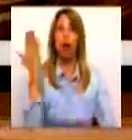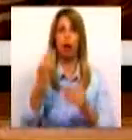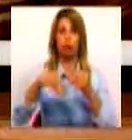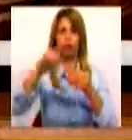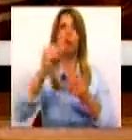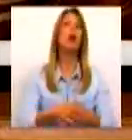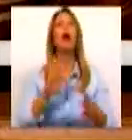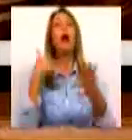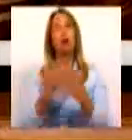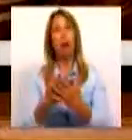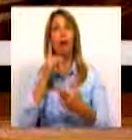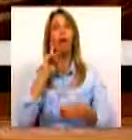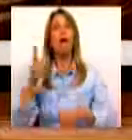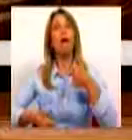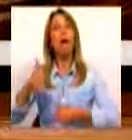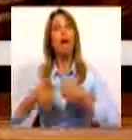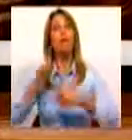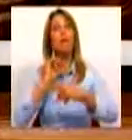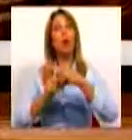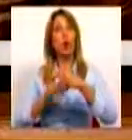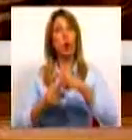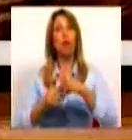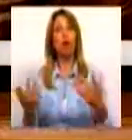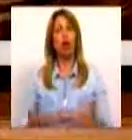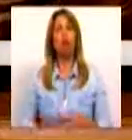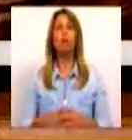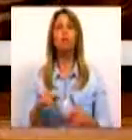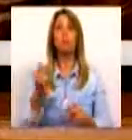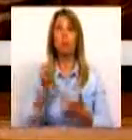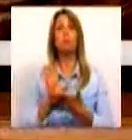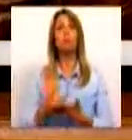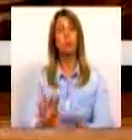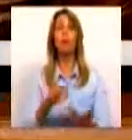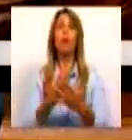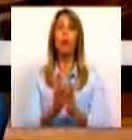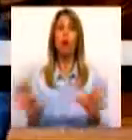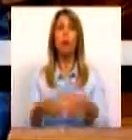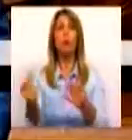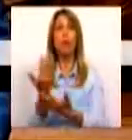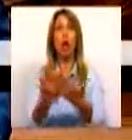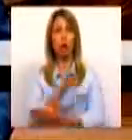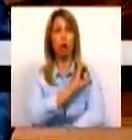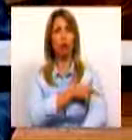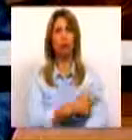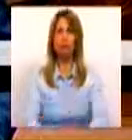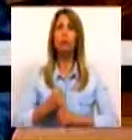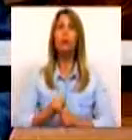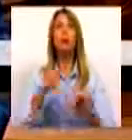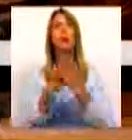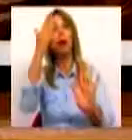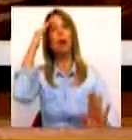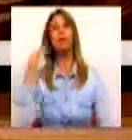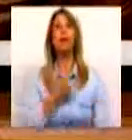vantagens concorrenciais. A capitalização, que fortalece os agentes económicos e capacita as empresas